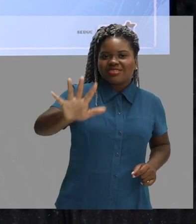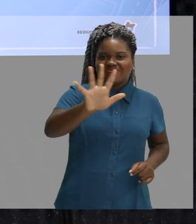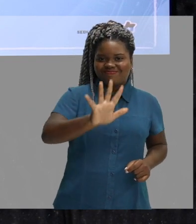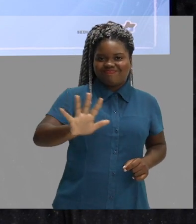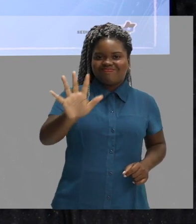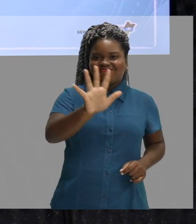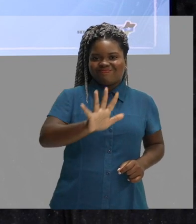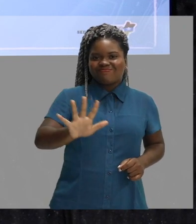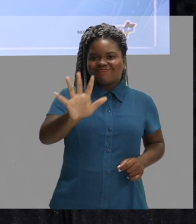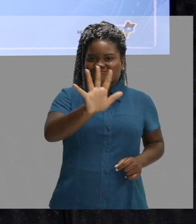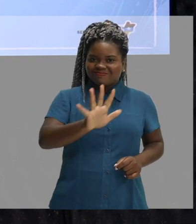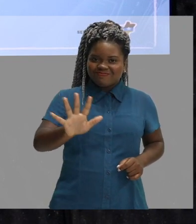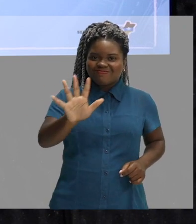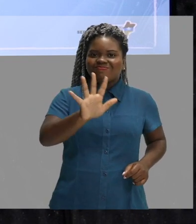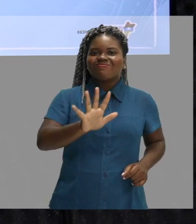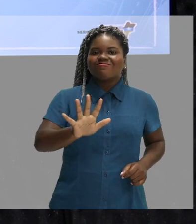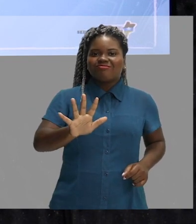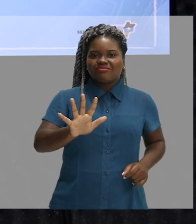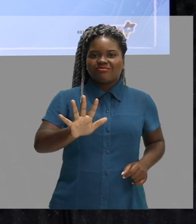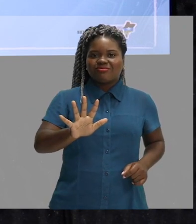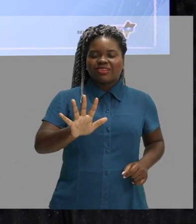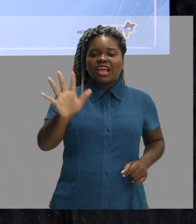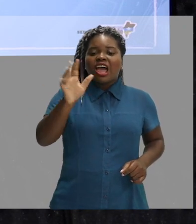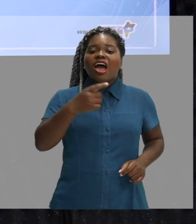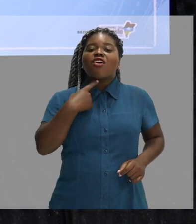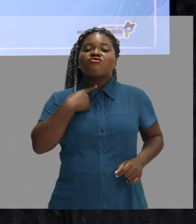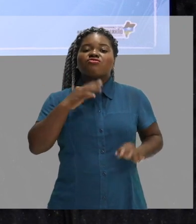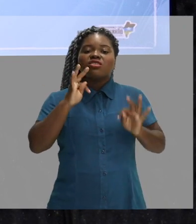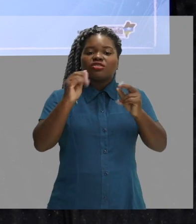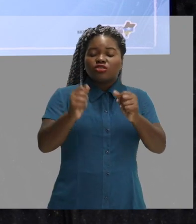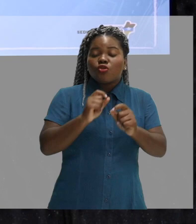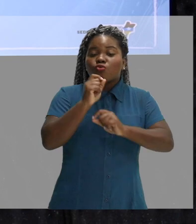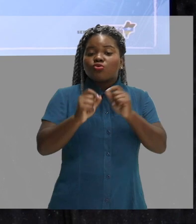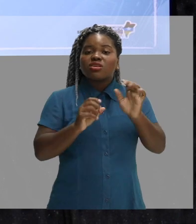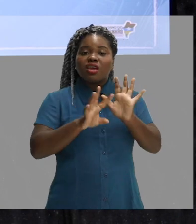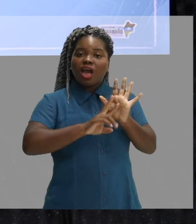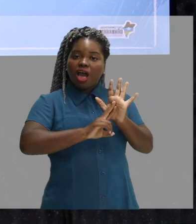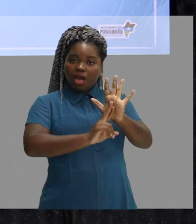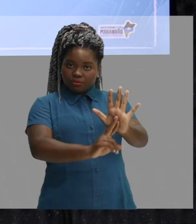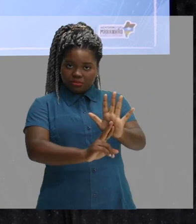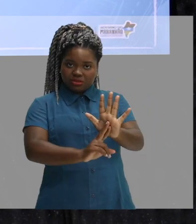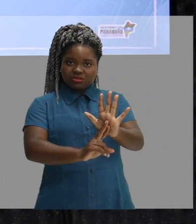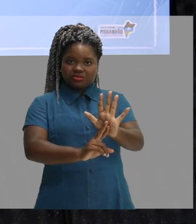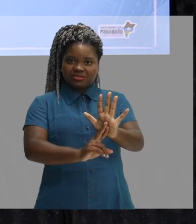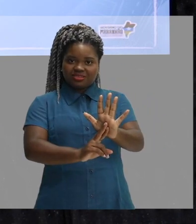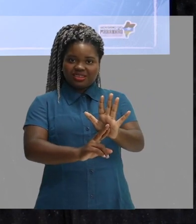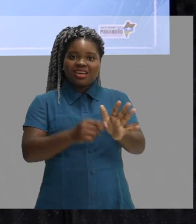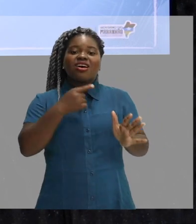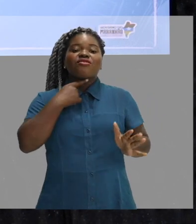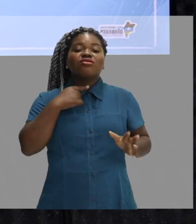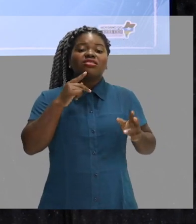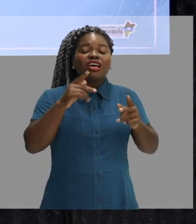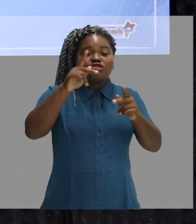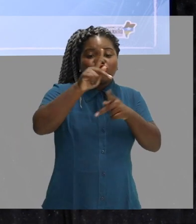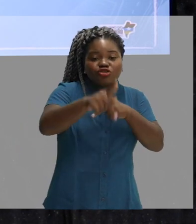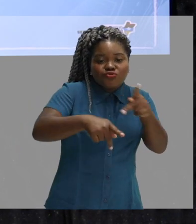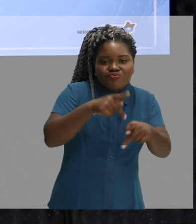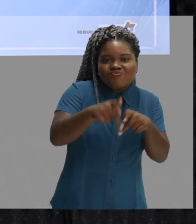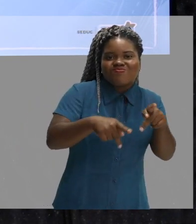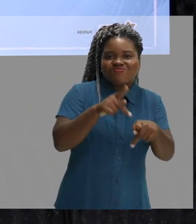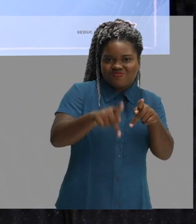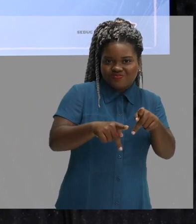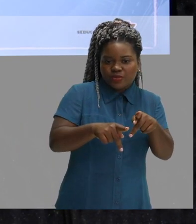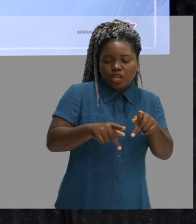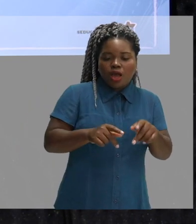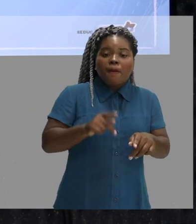hein? Vontade geral. O que representa a vontade geral? É a vontade do povo. Povo